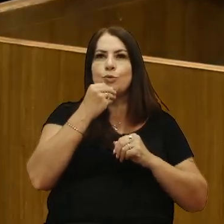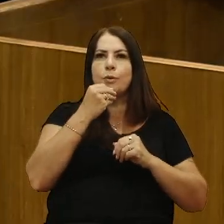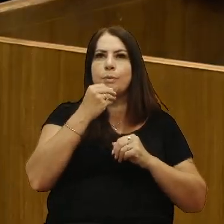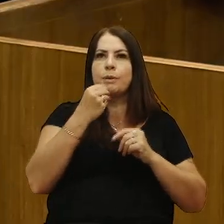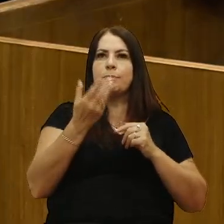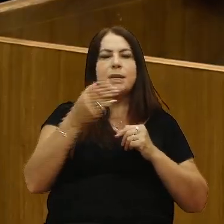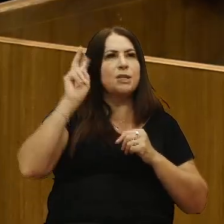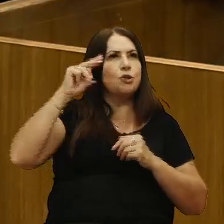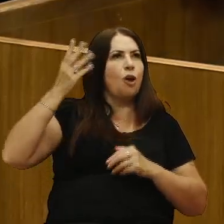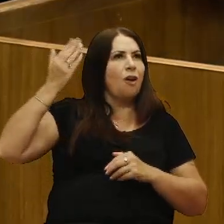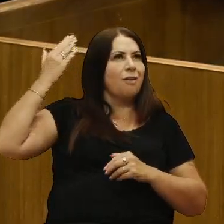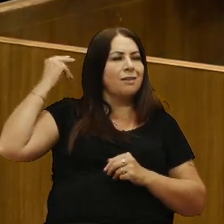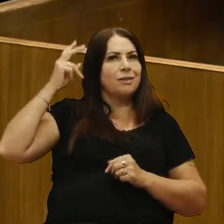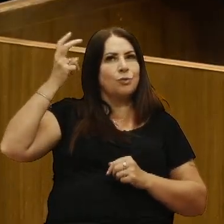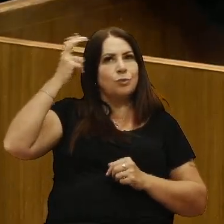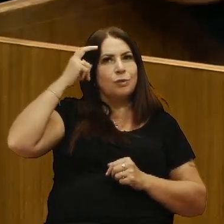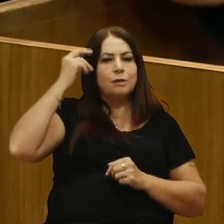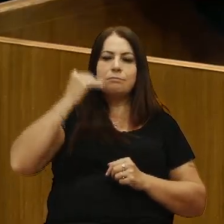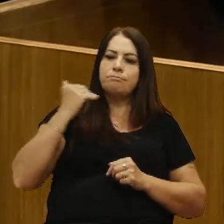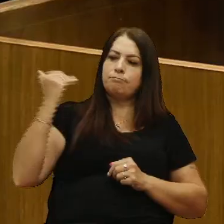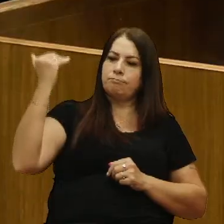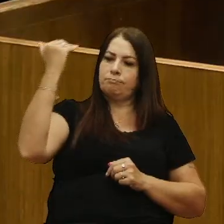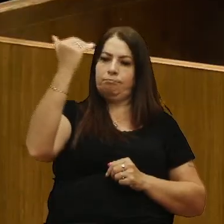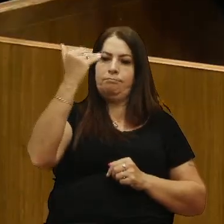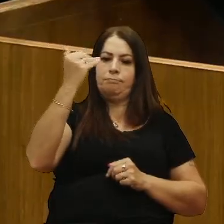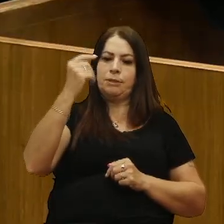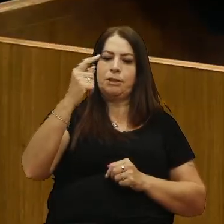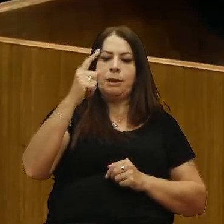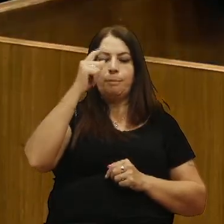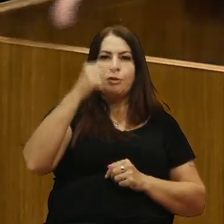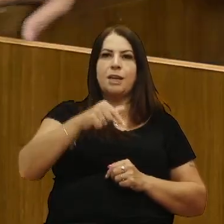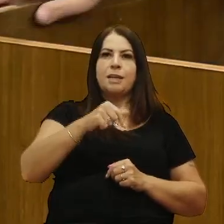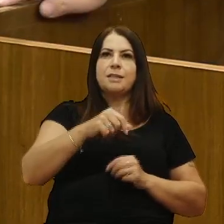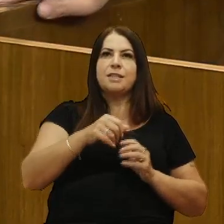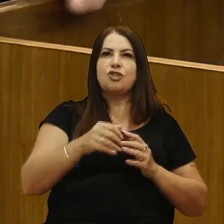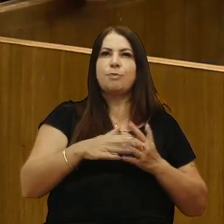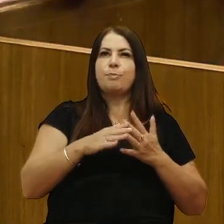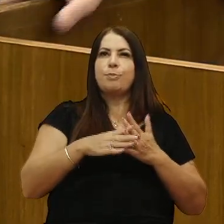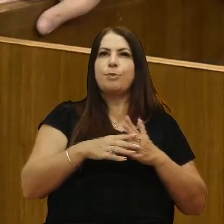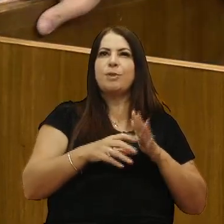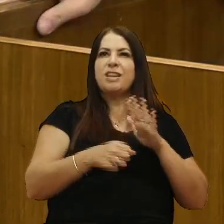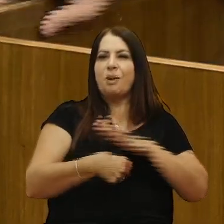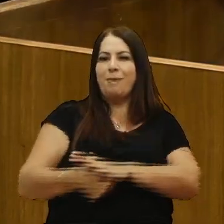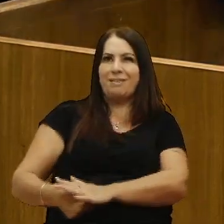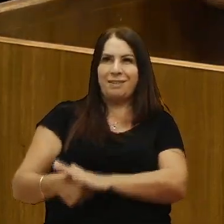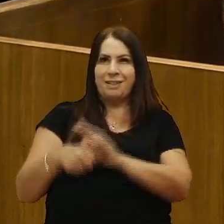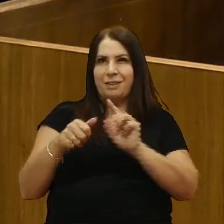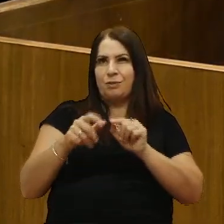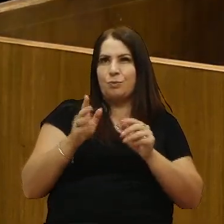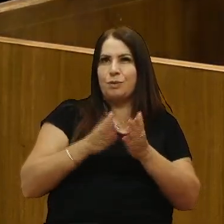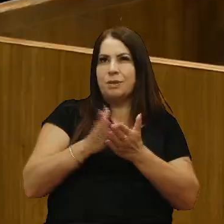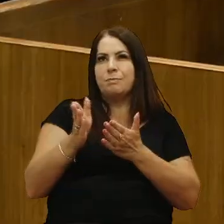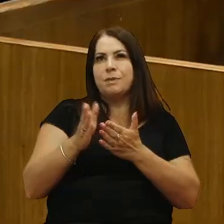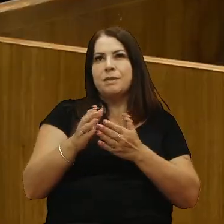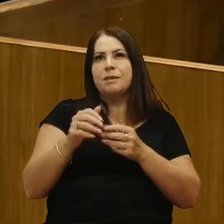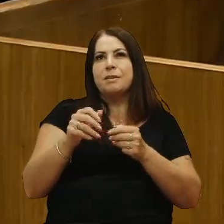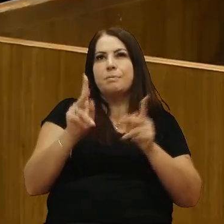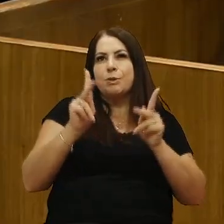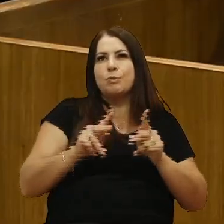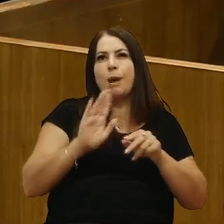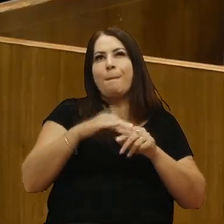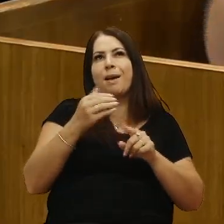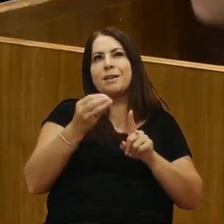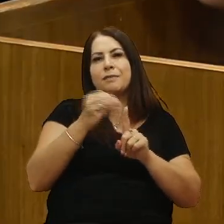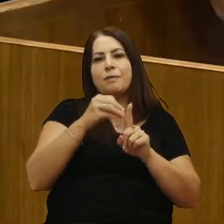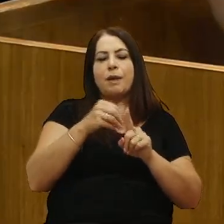questão histórica e cultural, estivessem acima e pudessem oprimir, né, os segmentos, as pessoas, enfim, mais vulneráveis, né? Daí